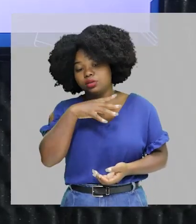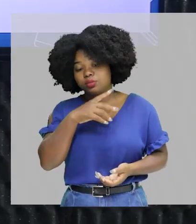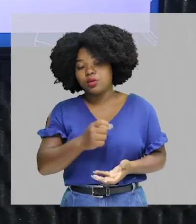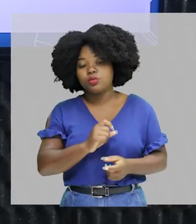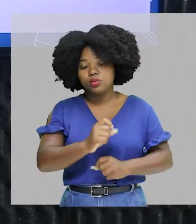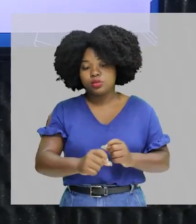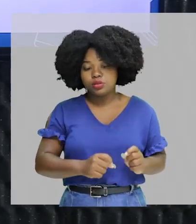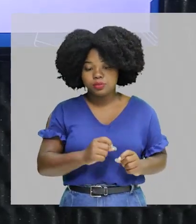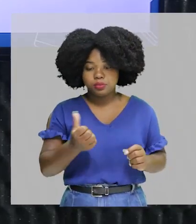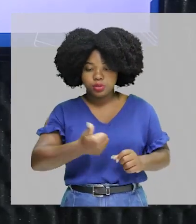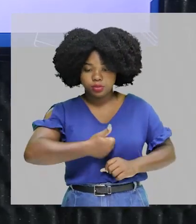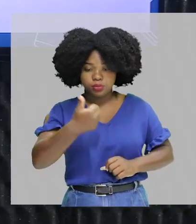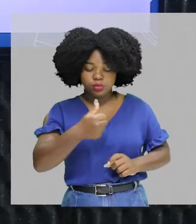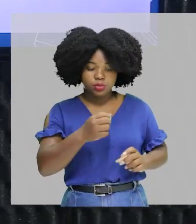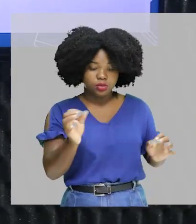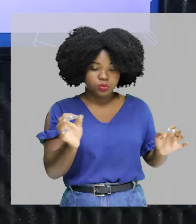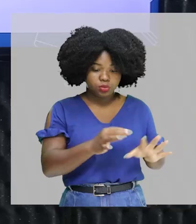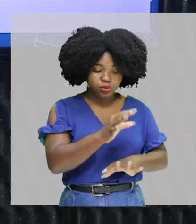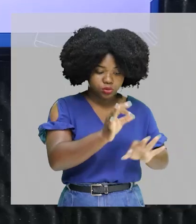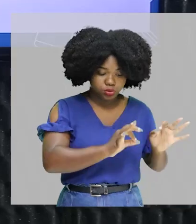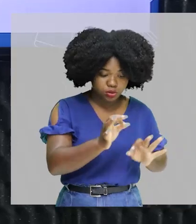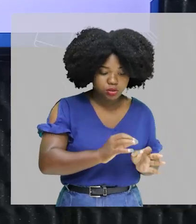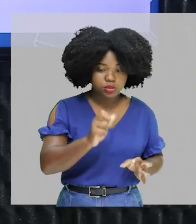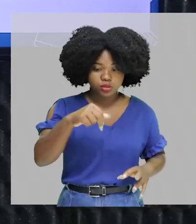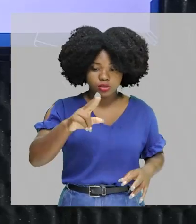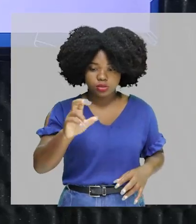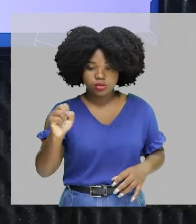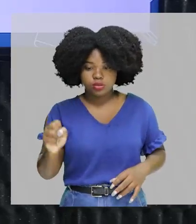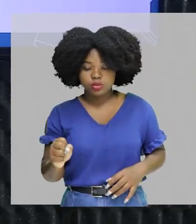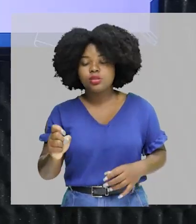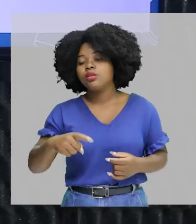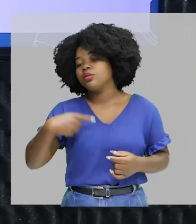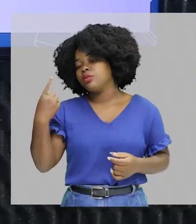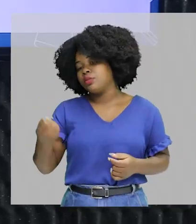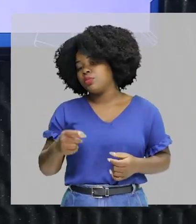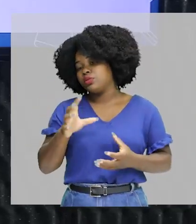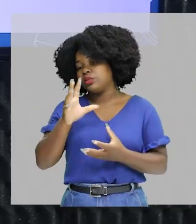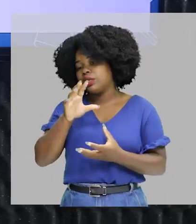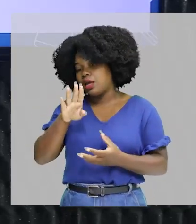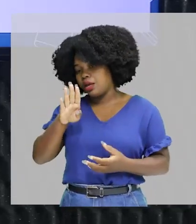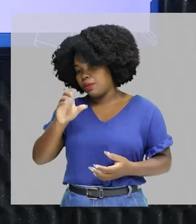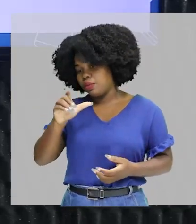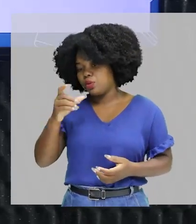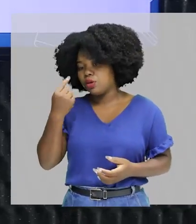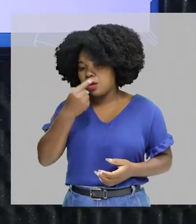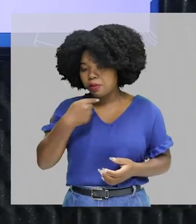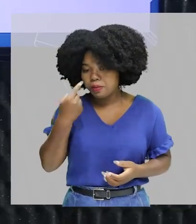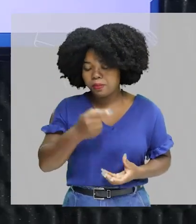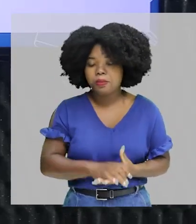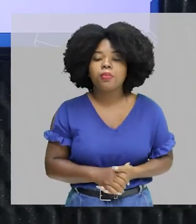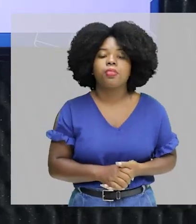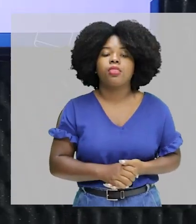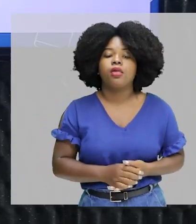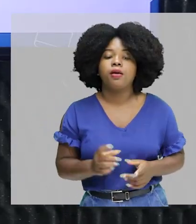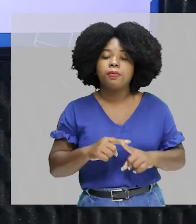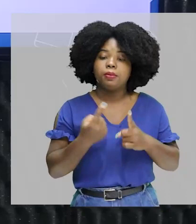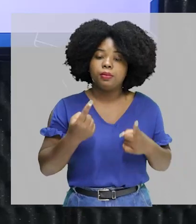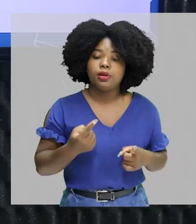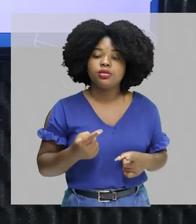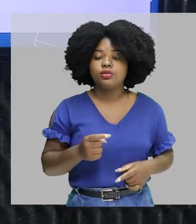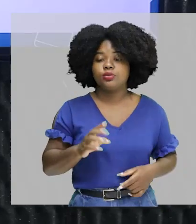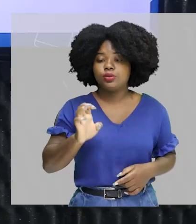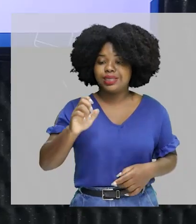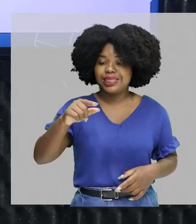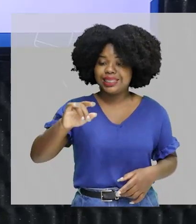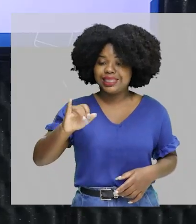primeiro e depois a boca. No caso dos equinodermos, eles são os únicos animais